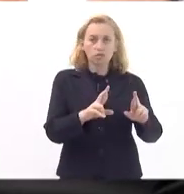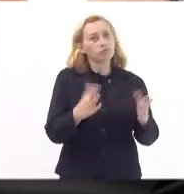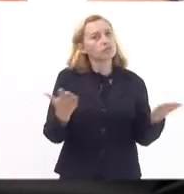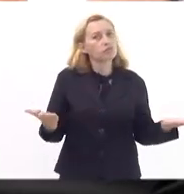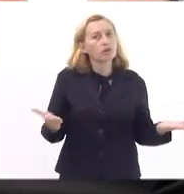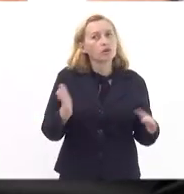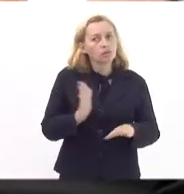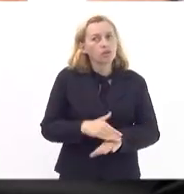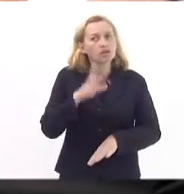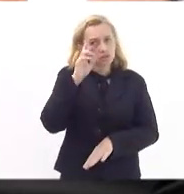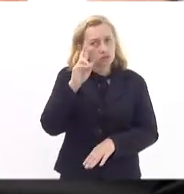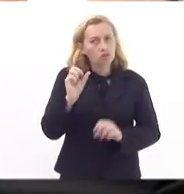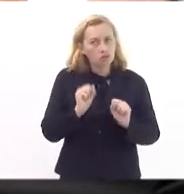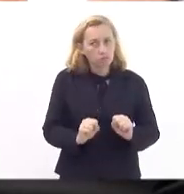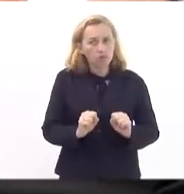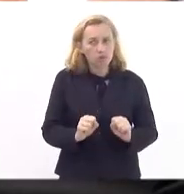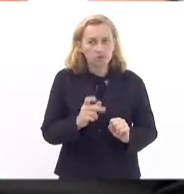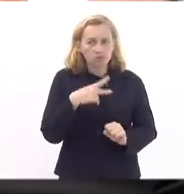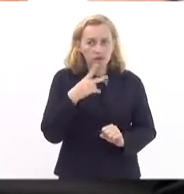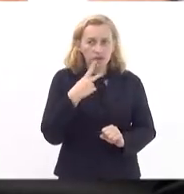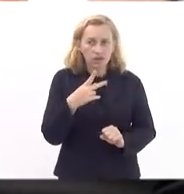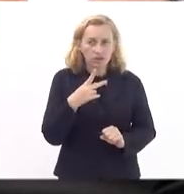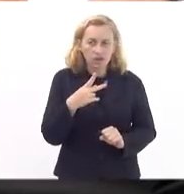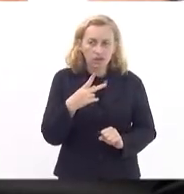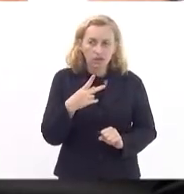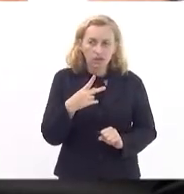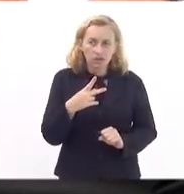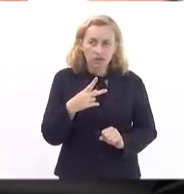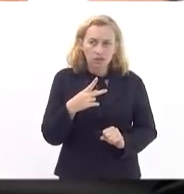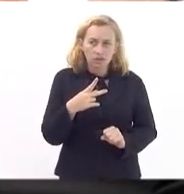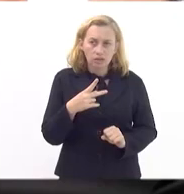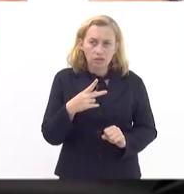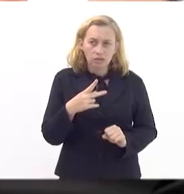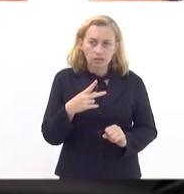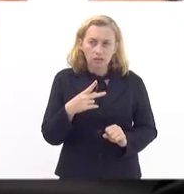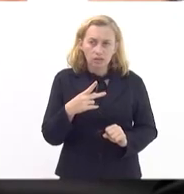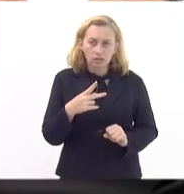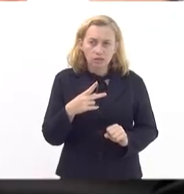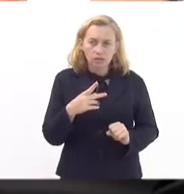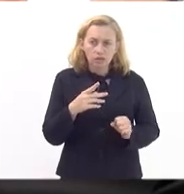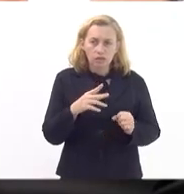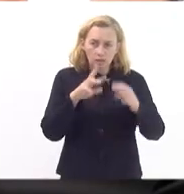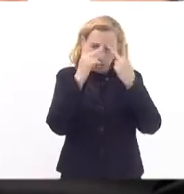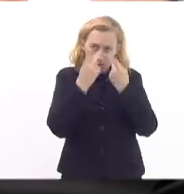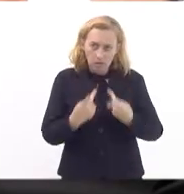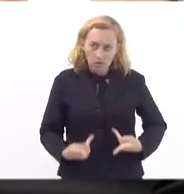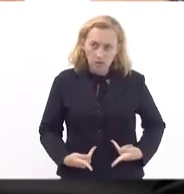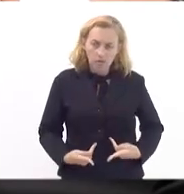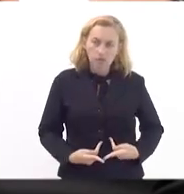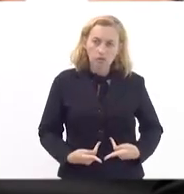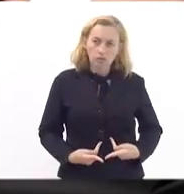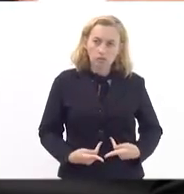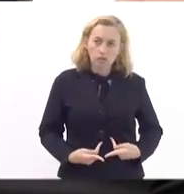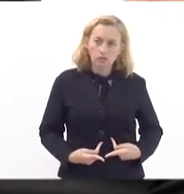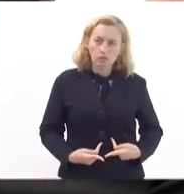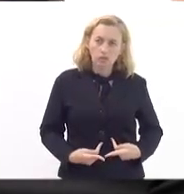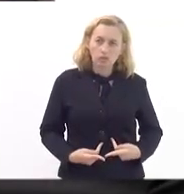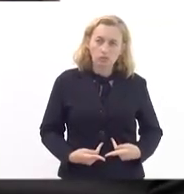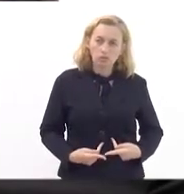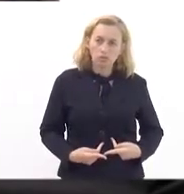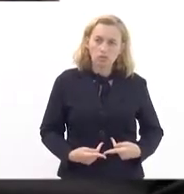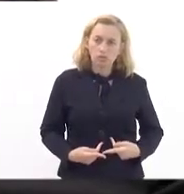por mais que se eu possa querendo dizer que os a equiparação os recursos humanos ela mais ou menos as mesmas